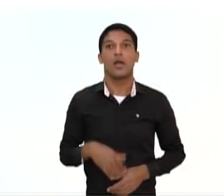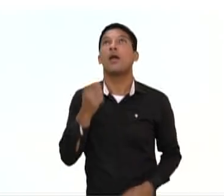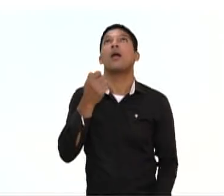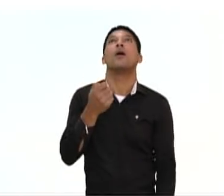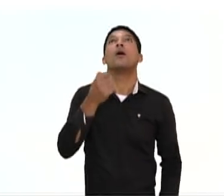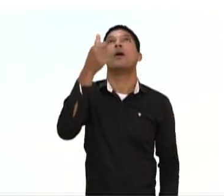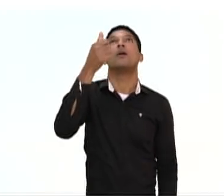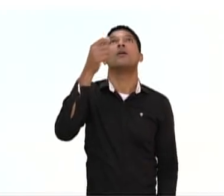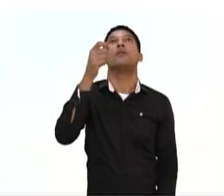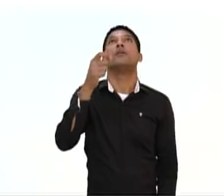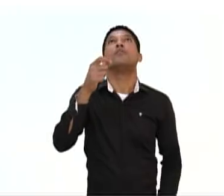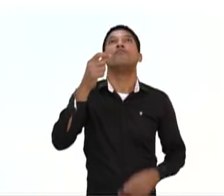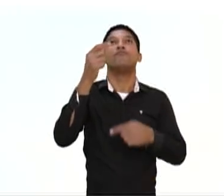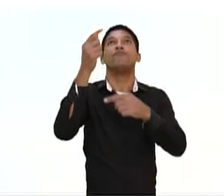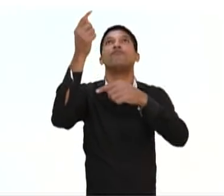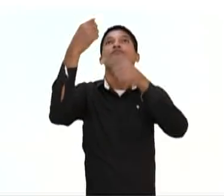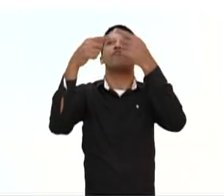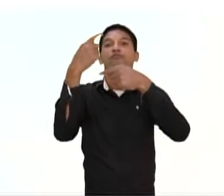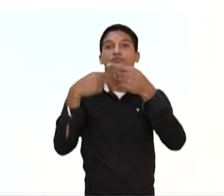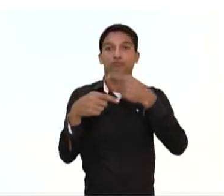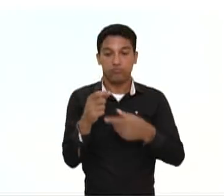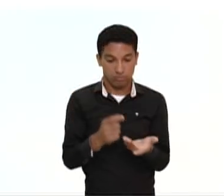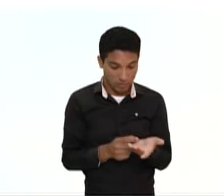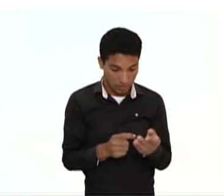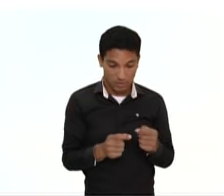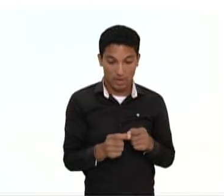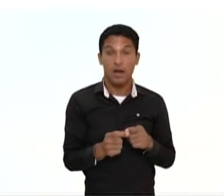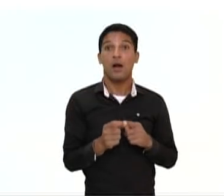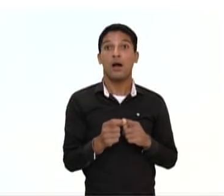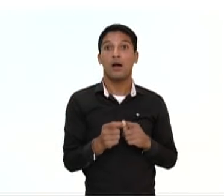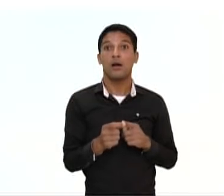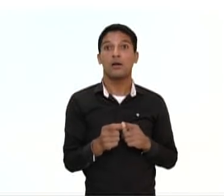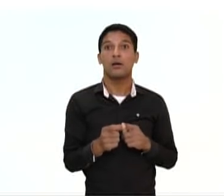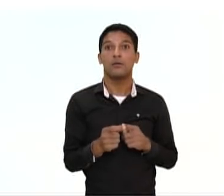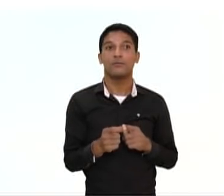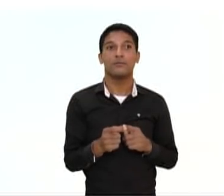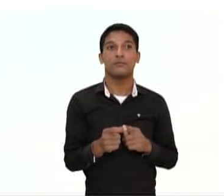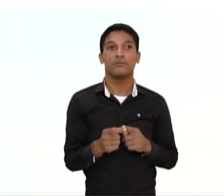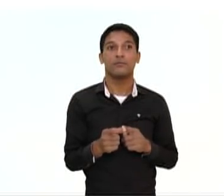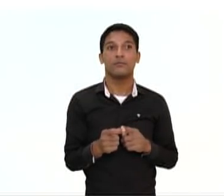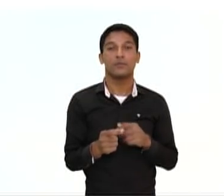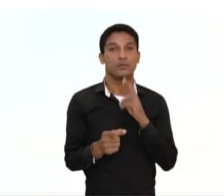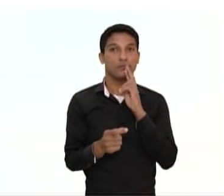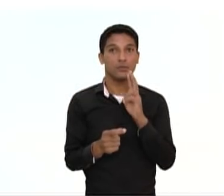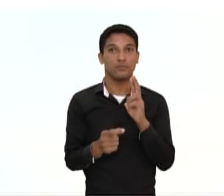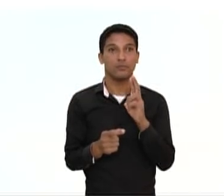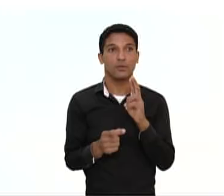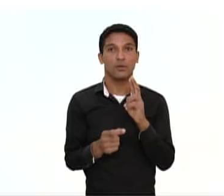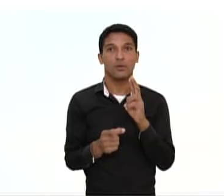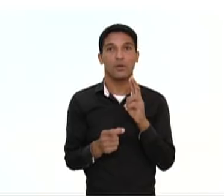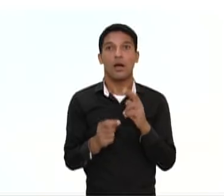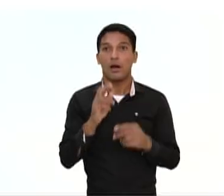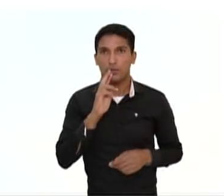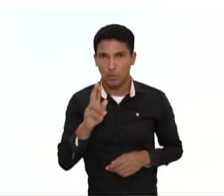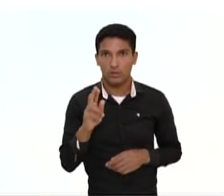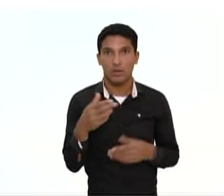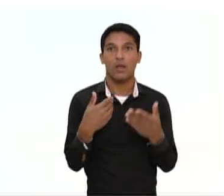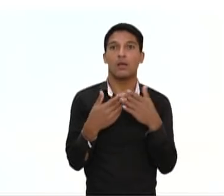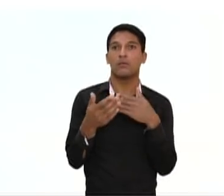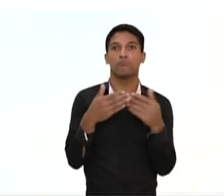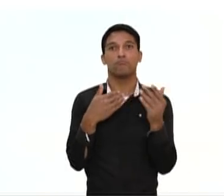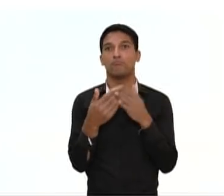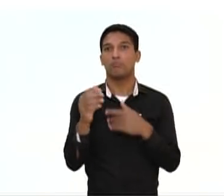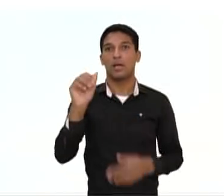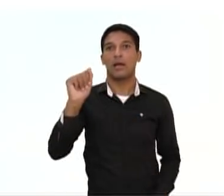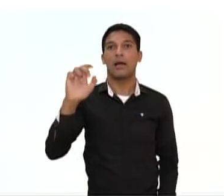face voltada para cima, responda as perguntas. Primeira pergunta, o resultado do experimento é aleatório? Sim